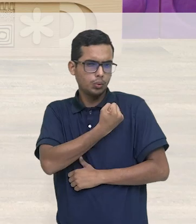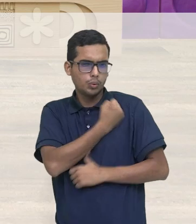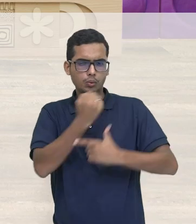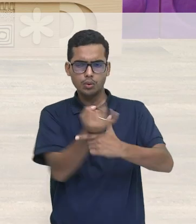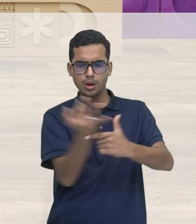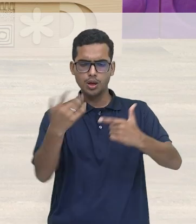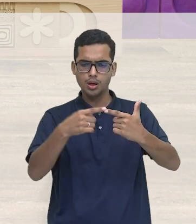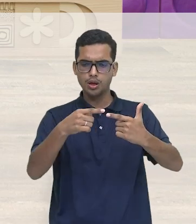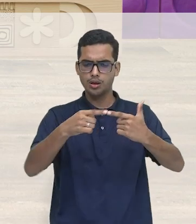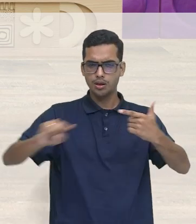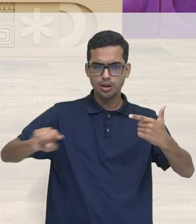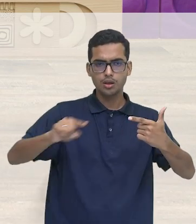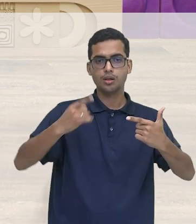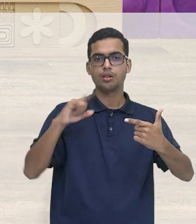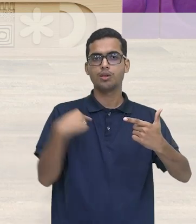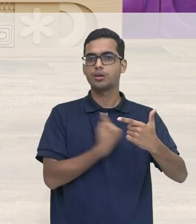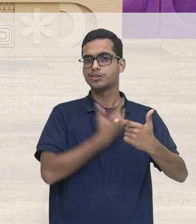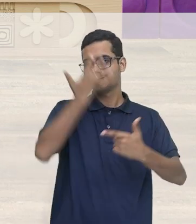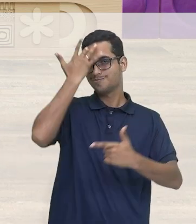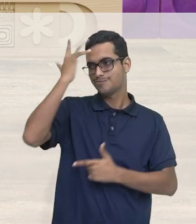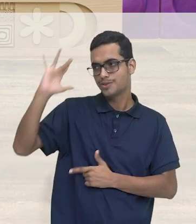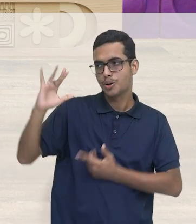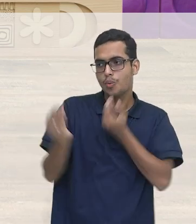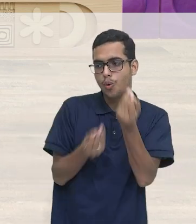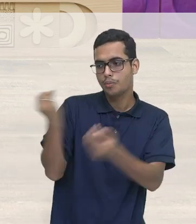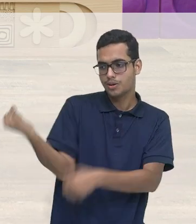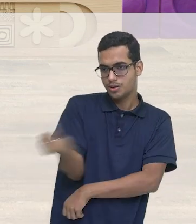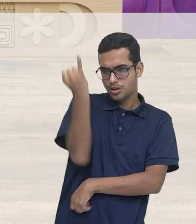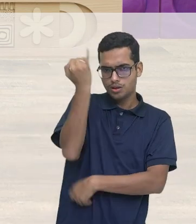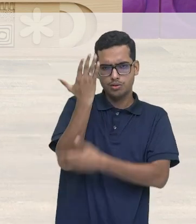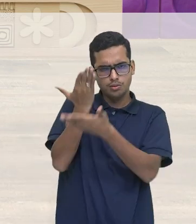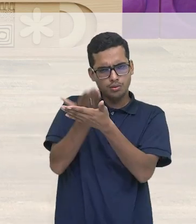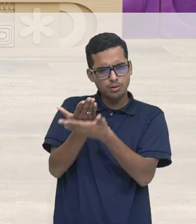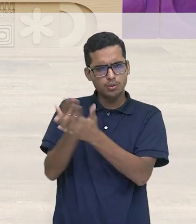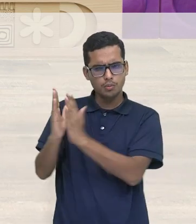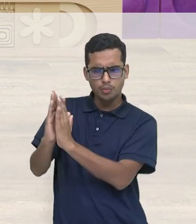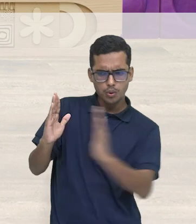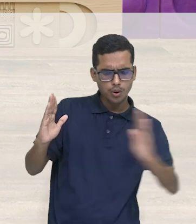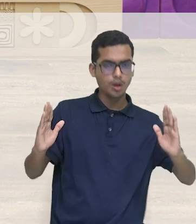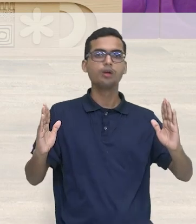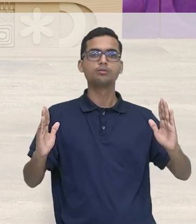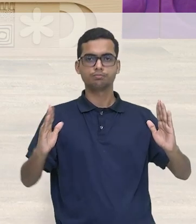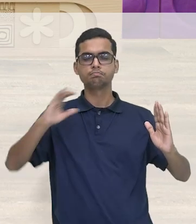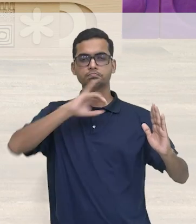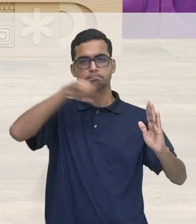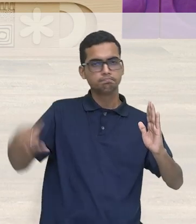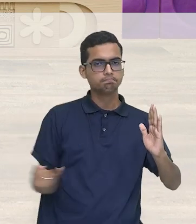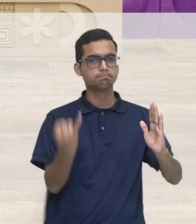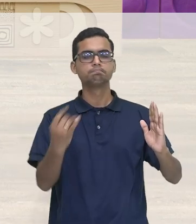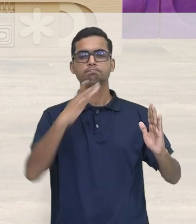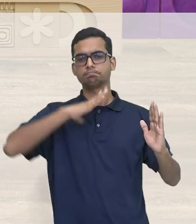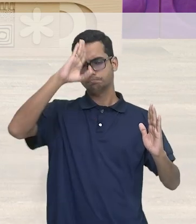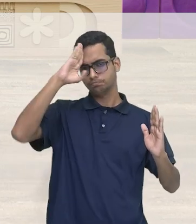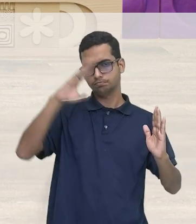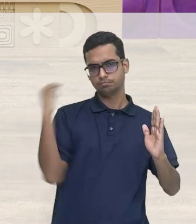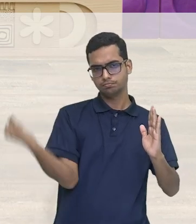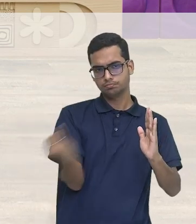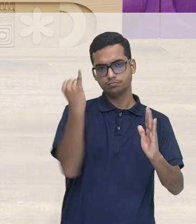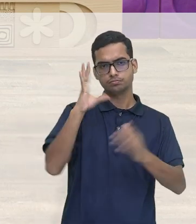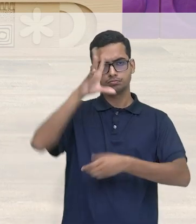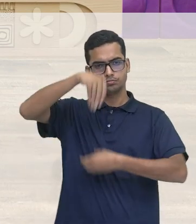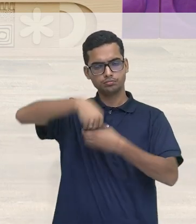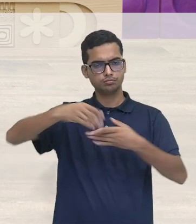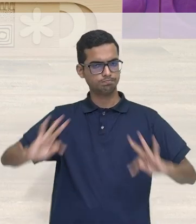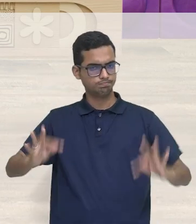sabe a importância, né? Então, a gente vai ver aqui ao longo das nossas aulas que o número primo é muito importante, principalmente na